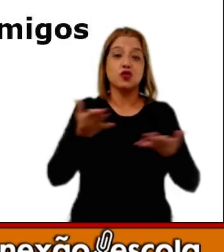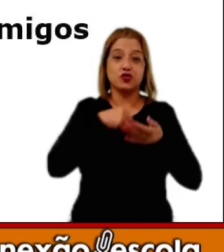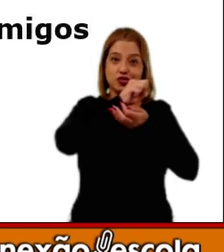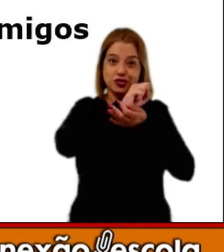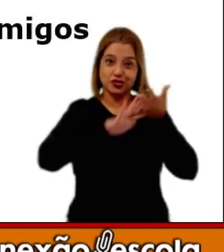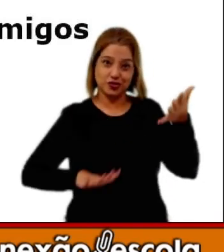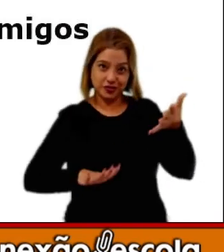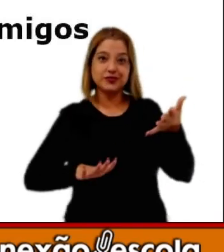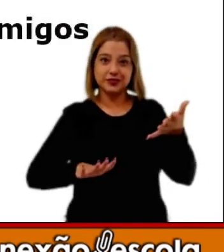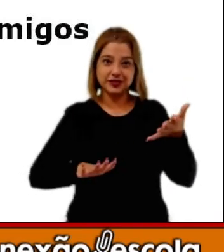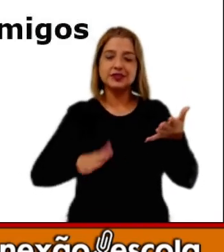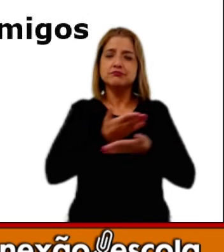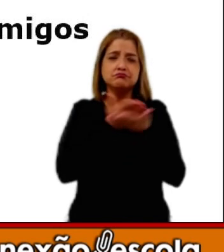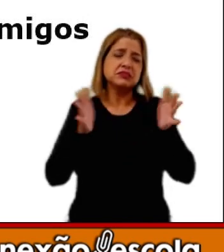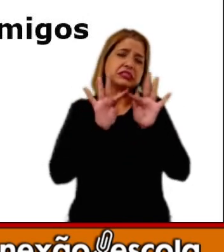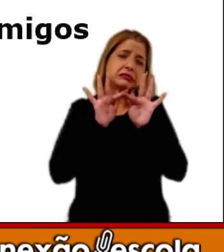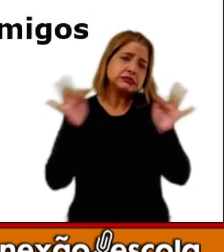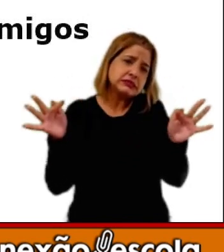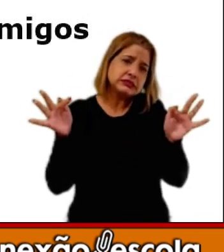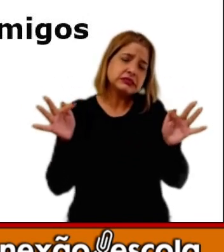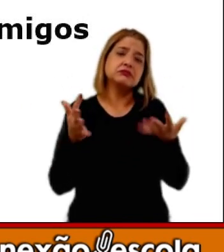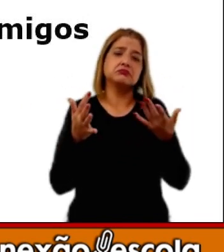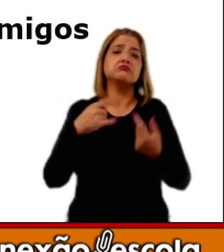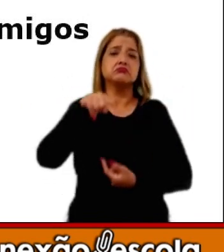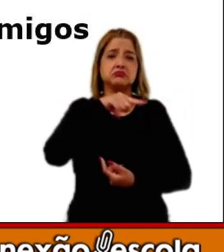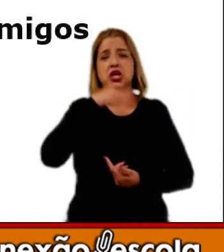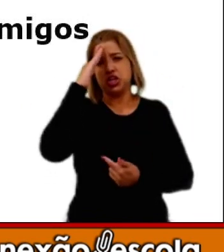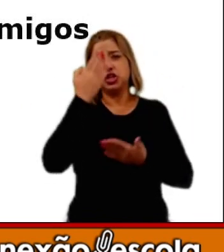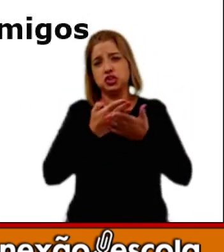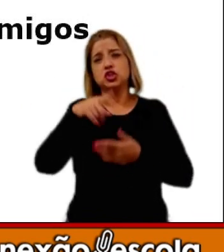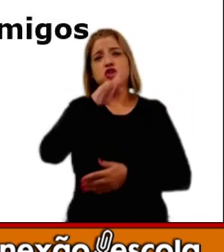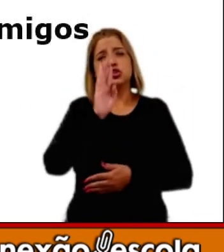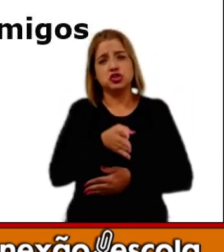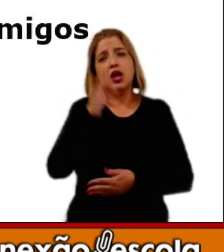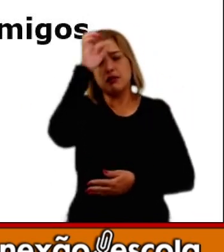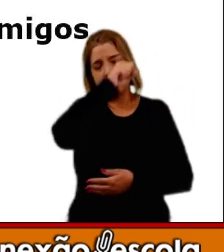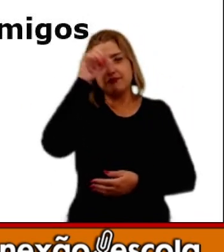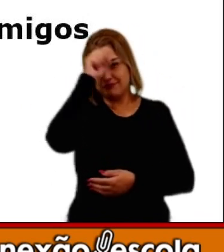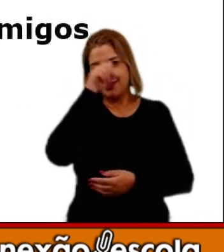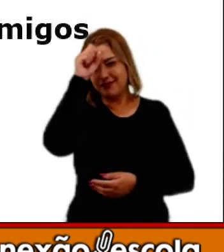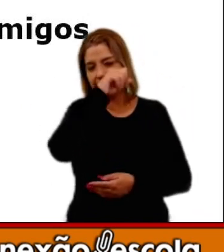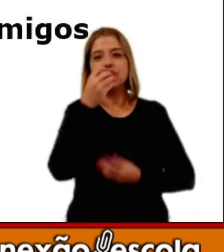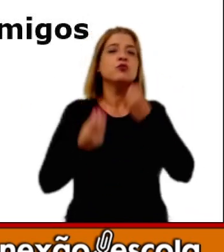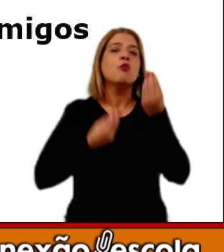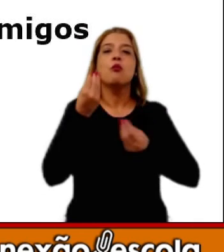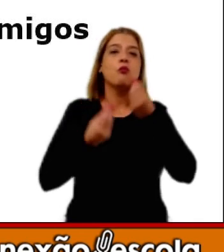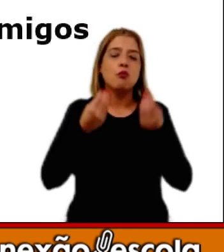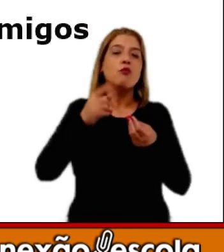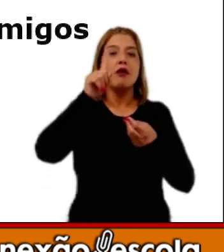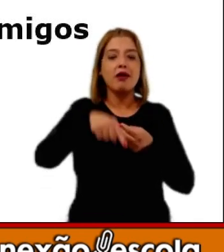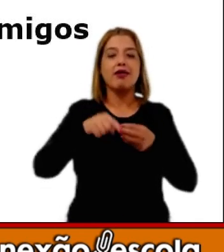esse exercício né que é bem simples pelo que eu acredito que você esteja entendido sobre o que que do que se